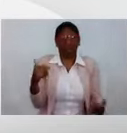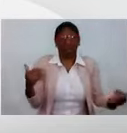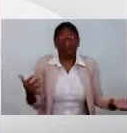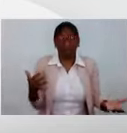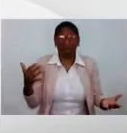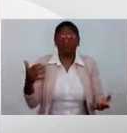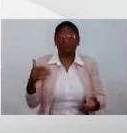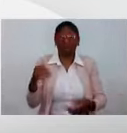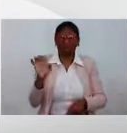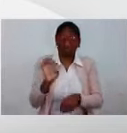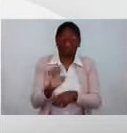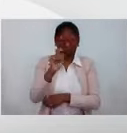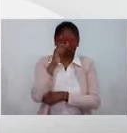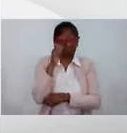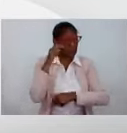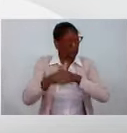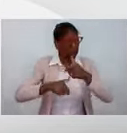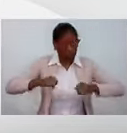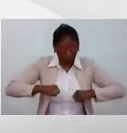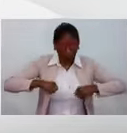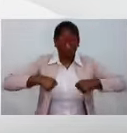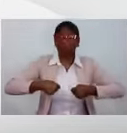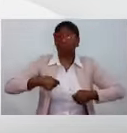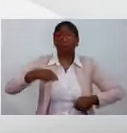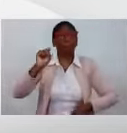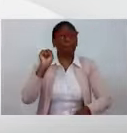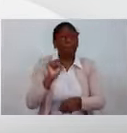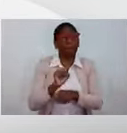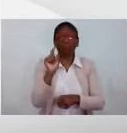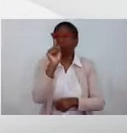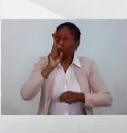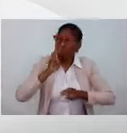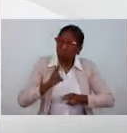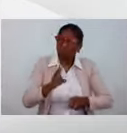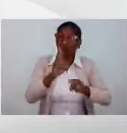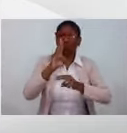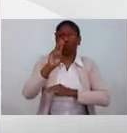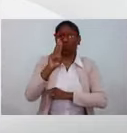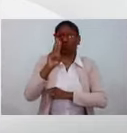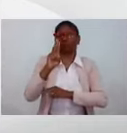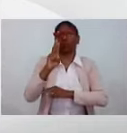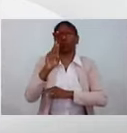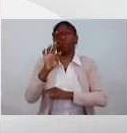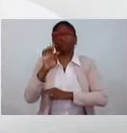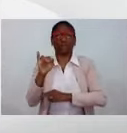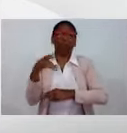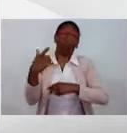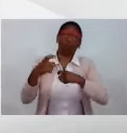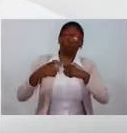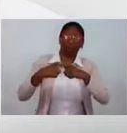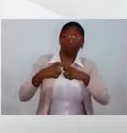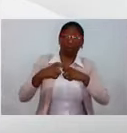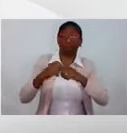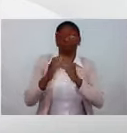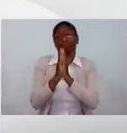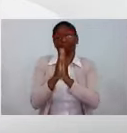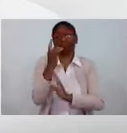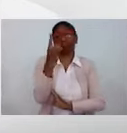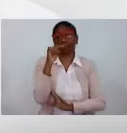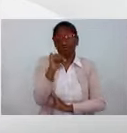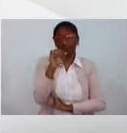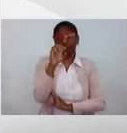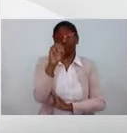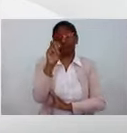que não haja esse encerramento. Nós não queremos que fechem esses leitos e vamos trabalhar para que não fechem esses